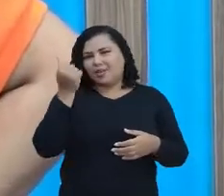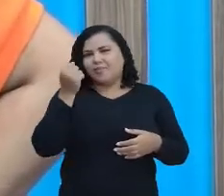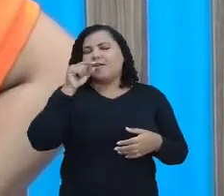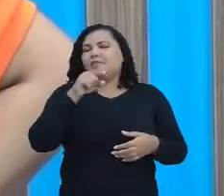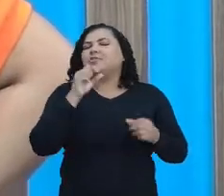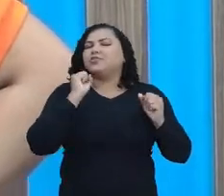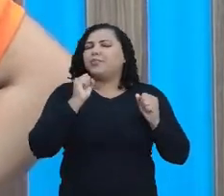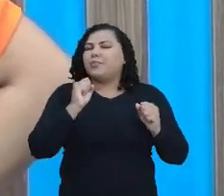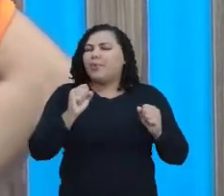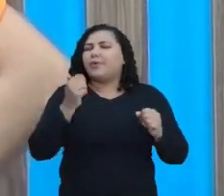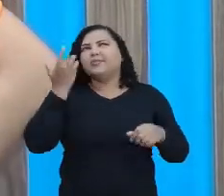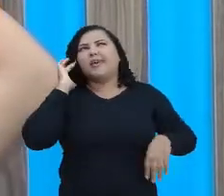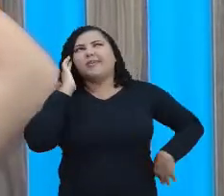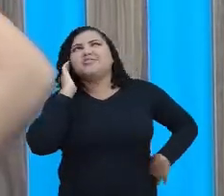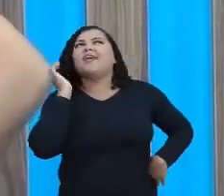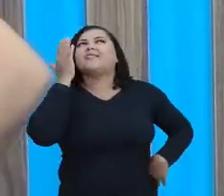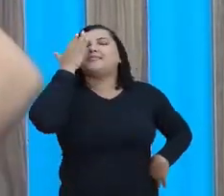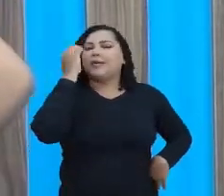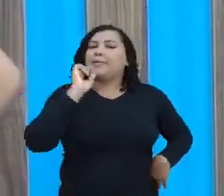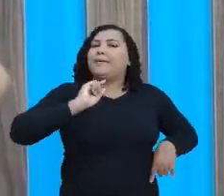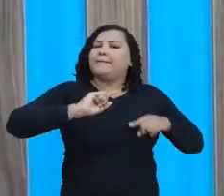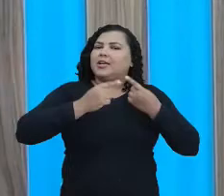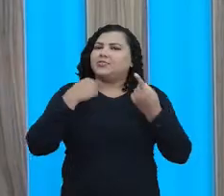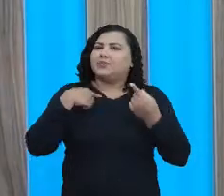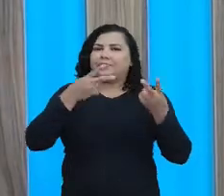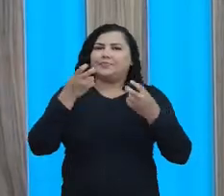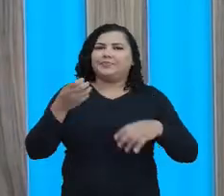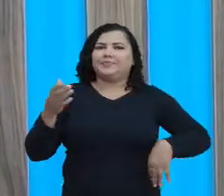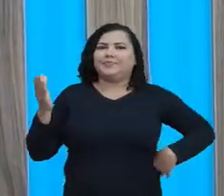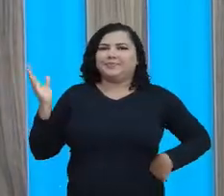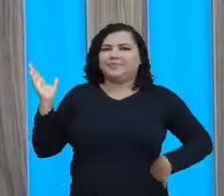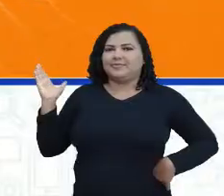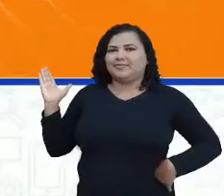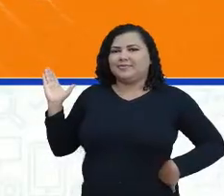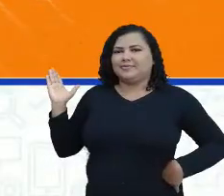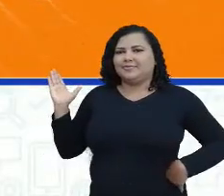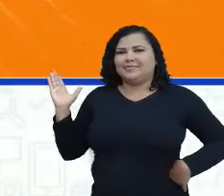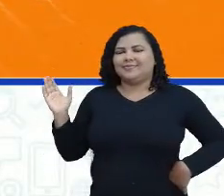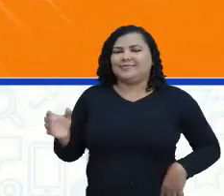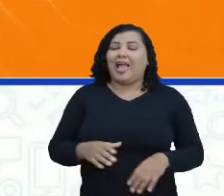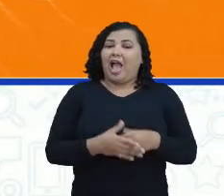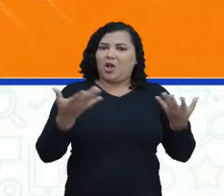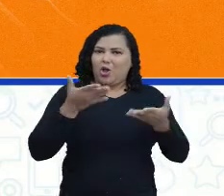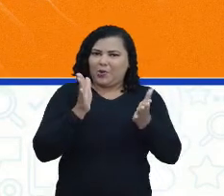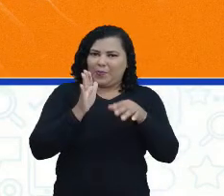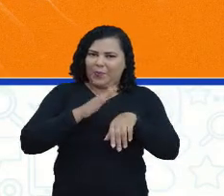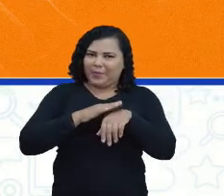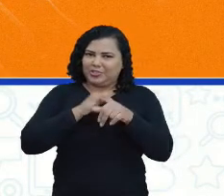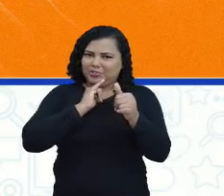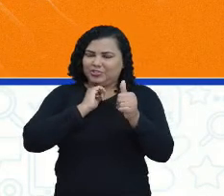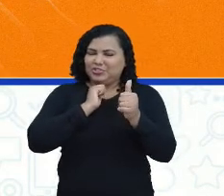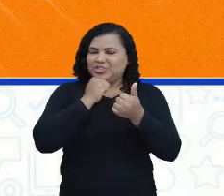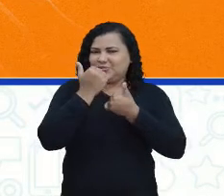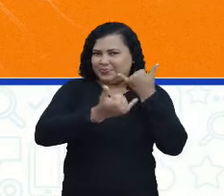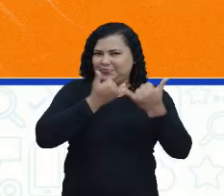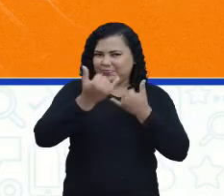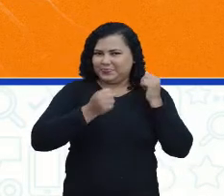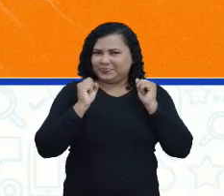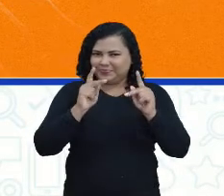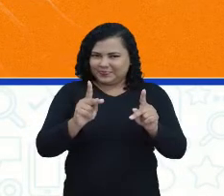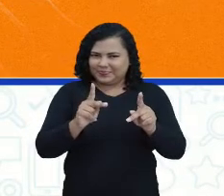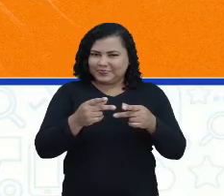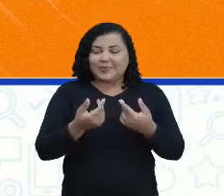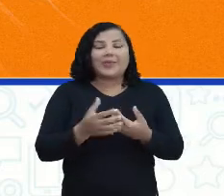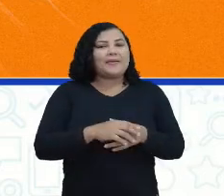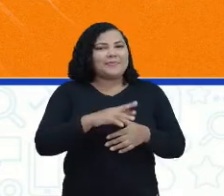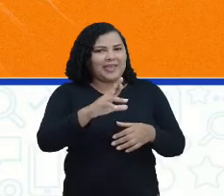que sabem, mas vamos ver. Ó, a hora do quiz, gente. Vamos lá, quero ver vocês acertando tudo. Me